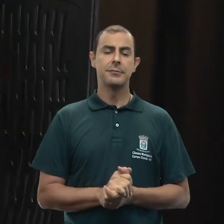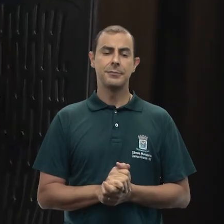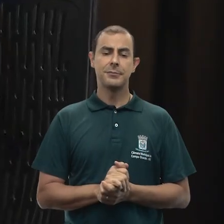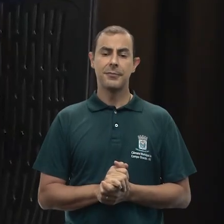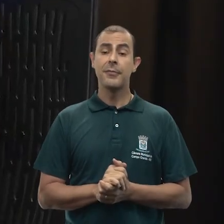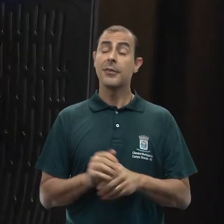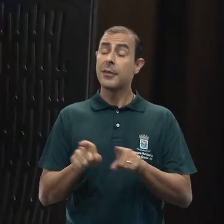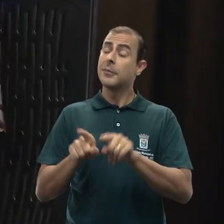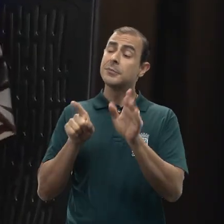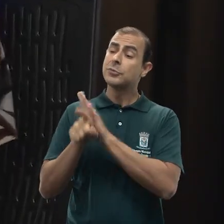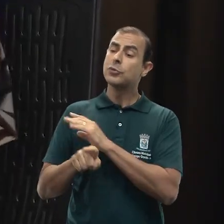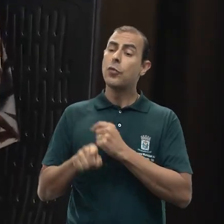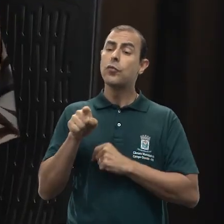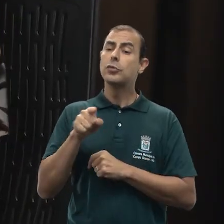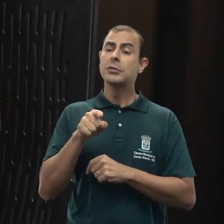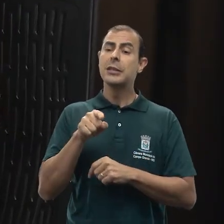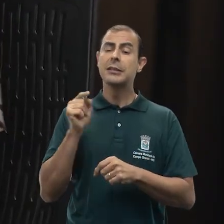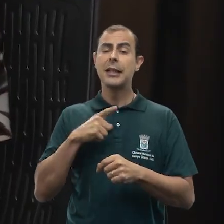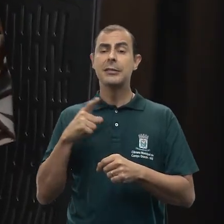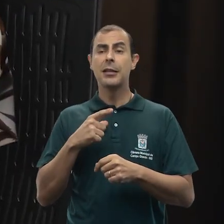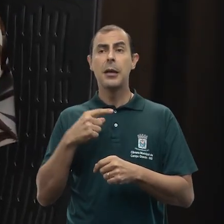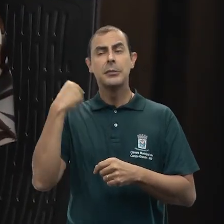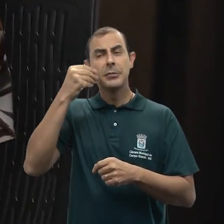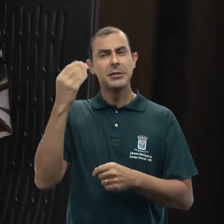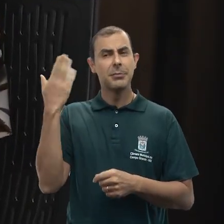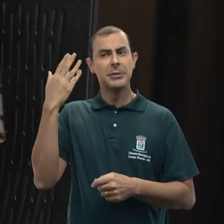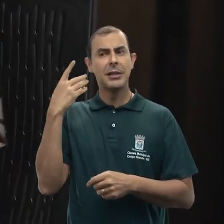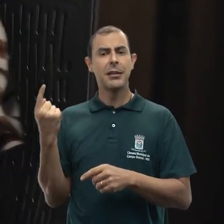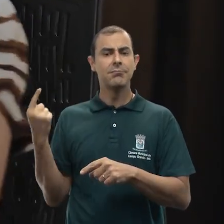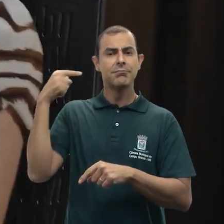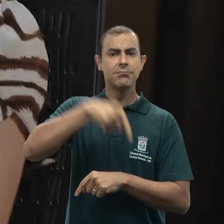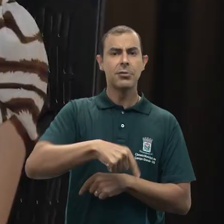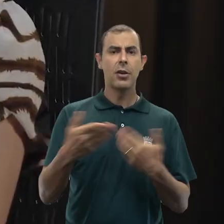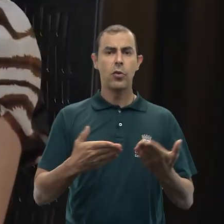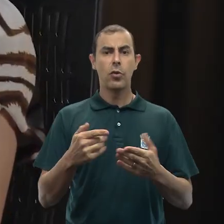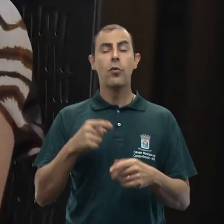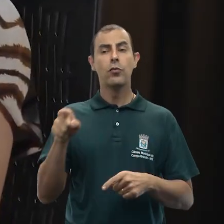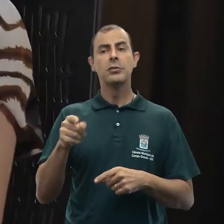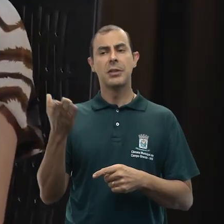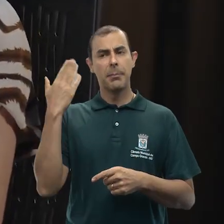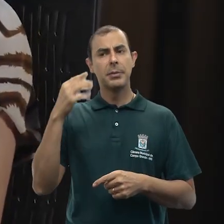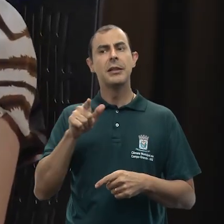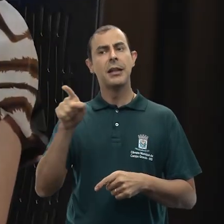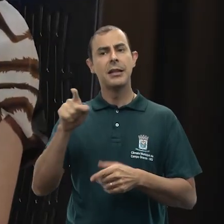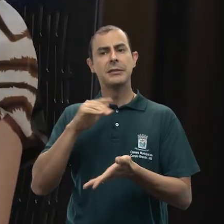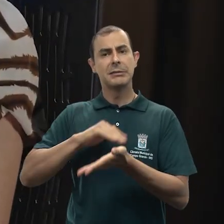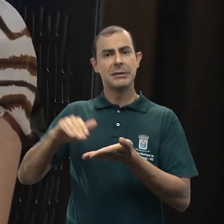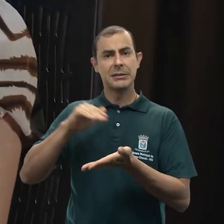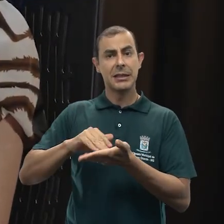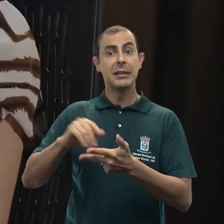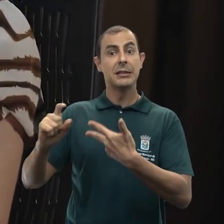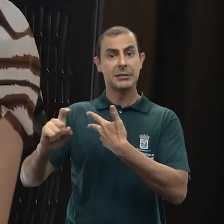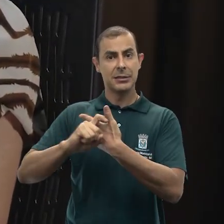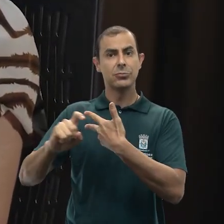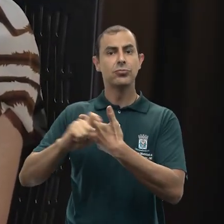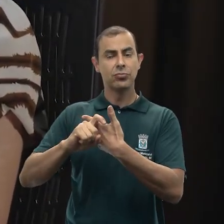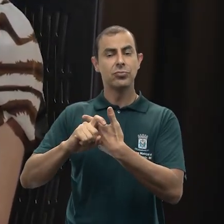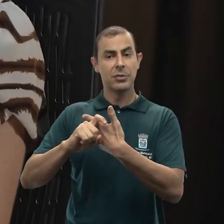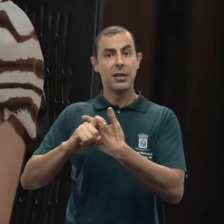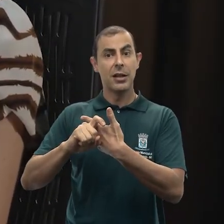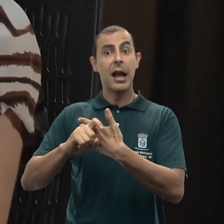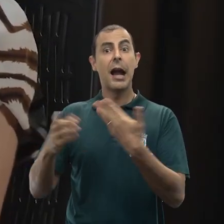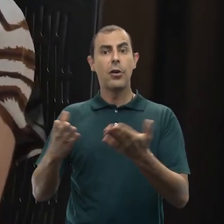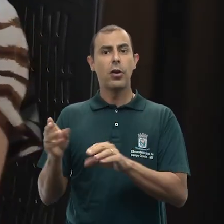até te perguntar isso, né? O que que você traz até dessa sua experiência? Porque você esteve ali do outro lado, né, numa secretaria do Dentro executivo do executivo.